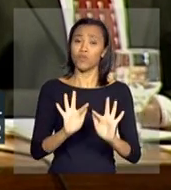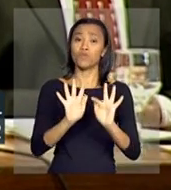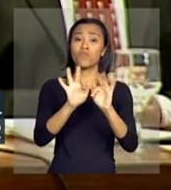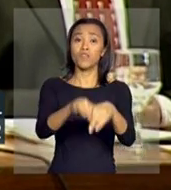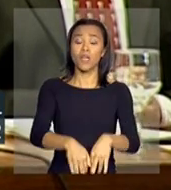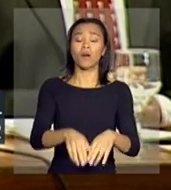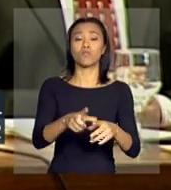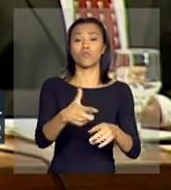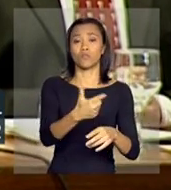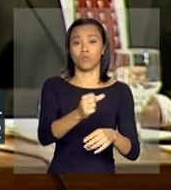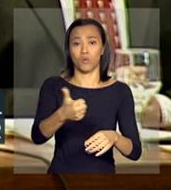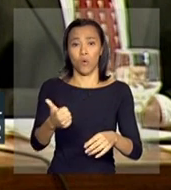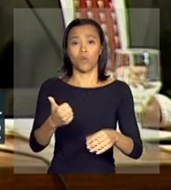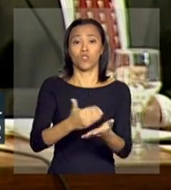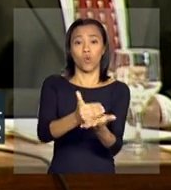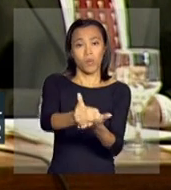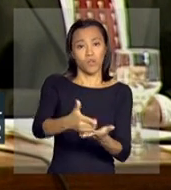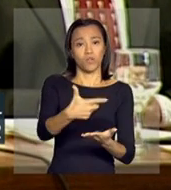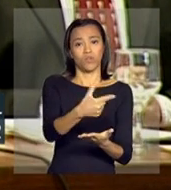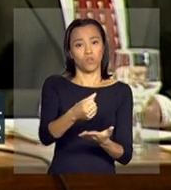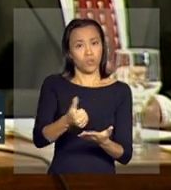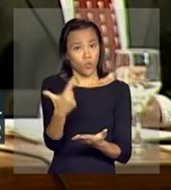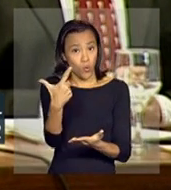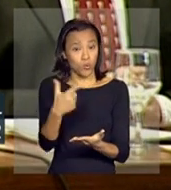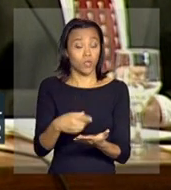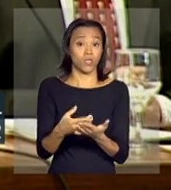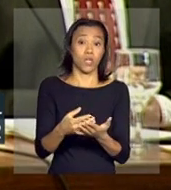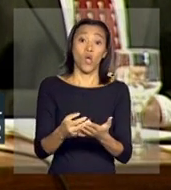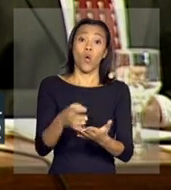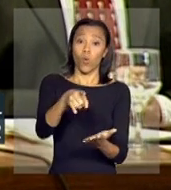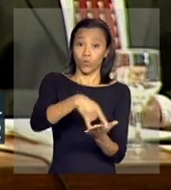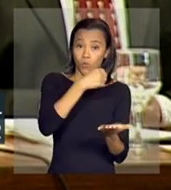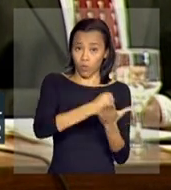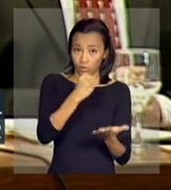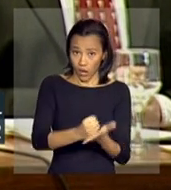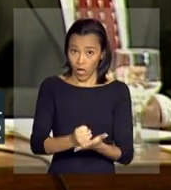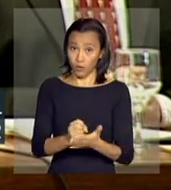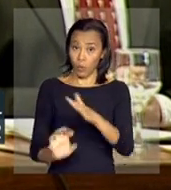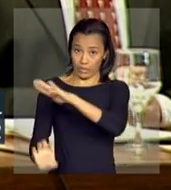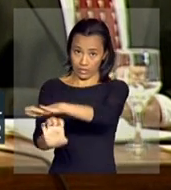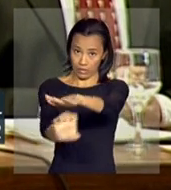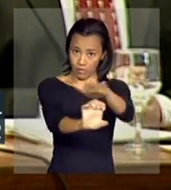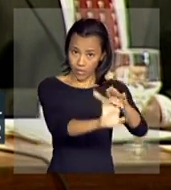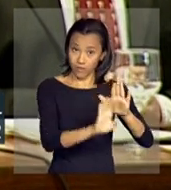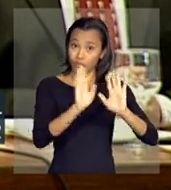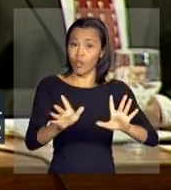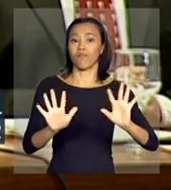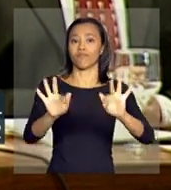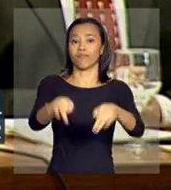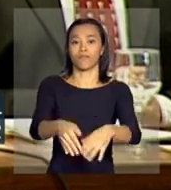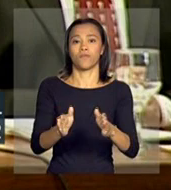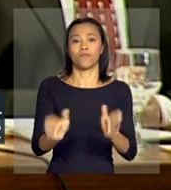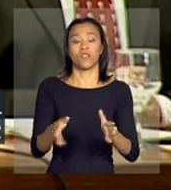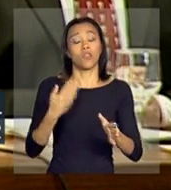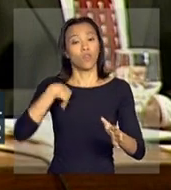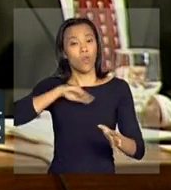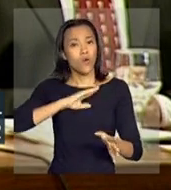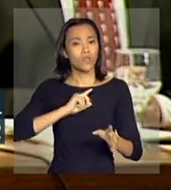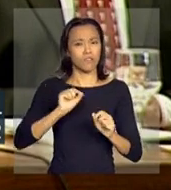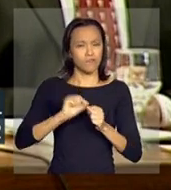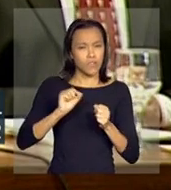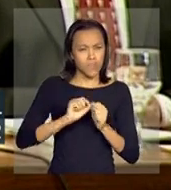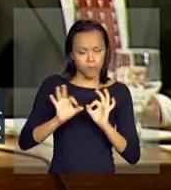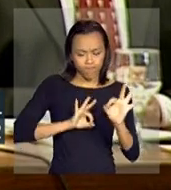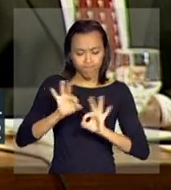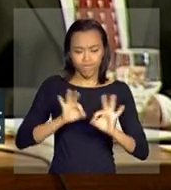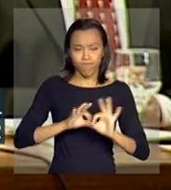de 2012, os contratos com as empresas supervisoras chegaram ao final. Nós providenciamos a